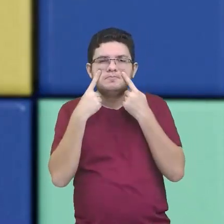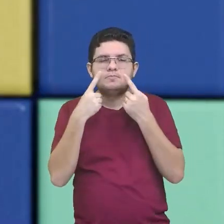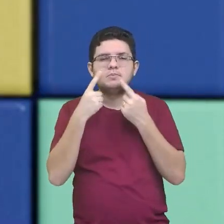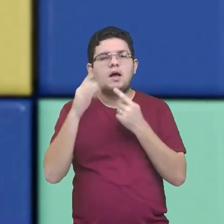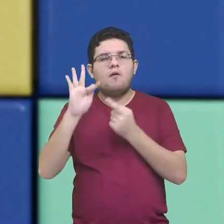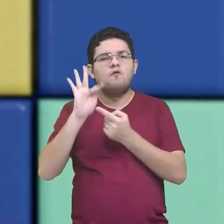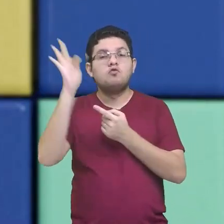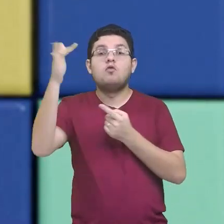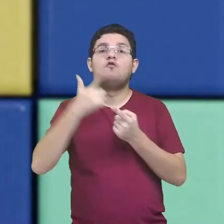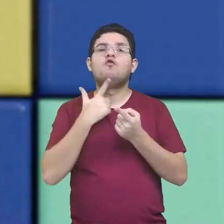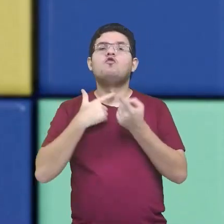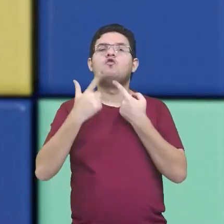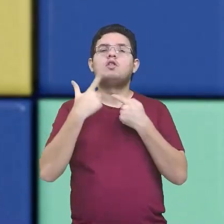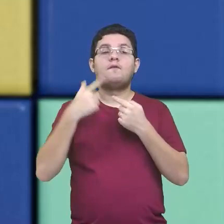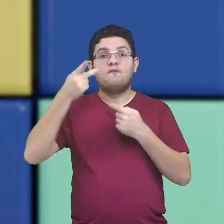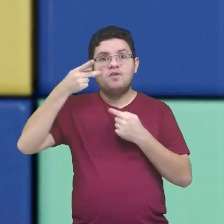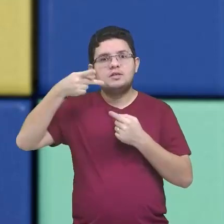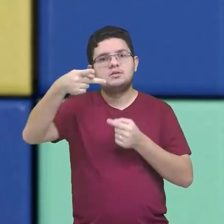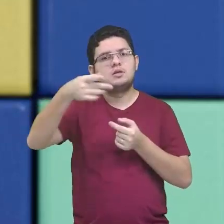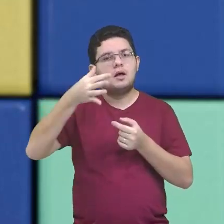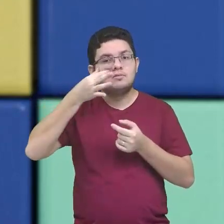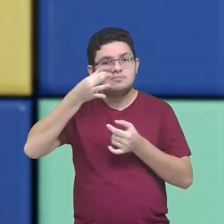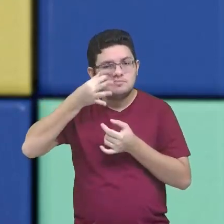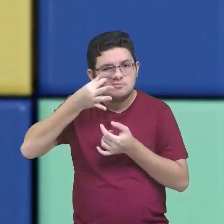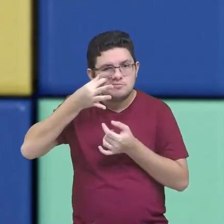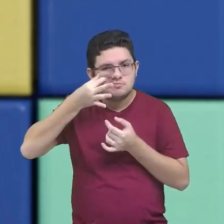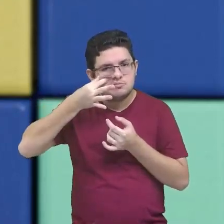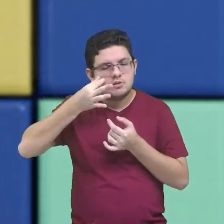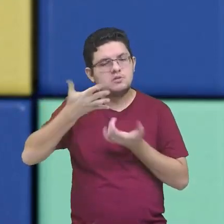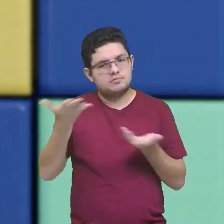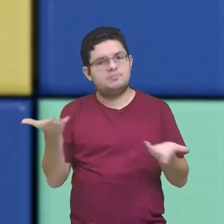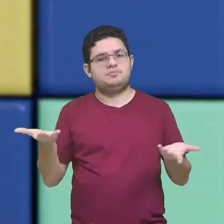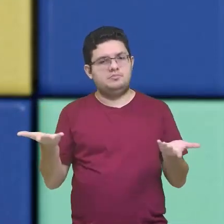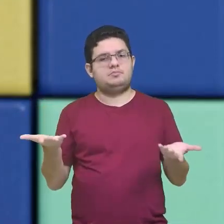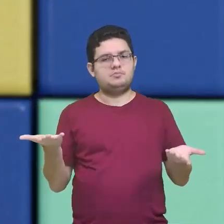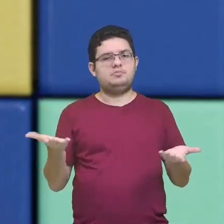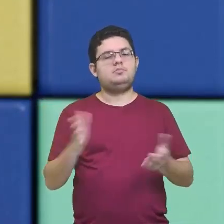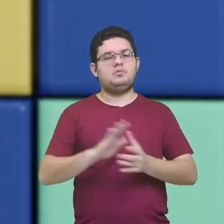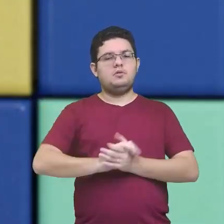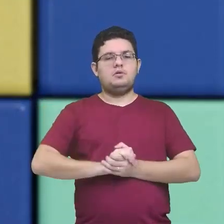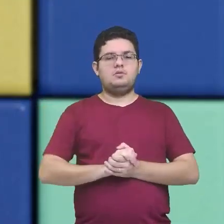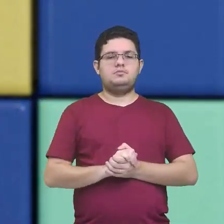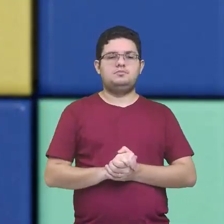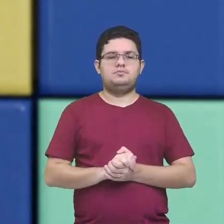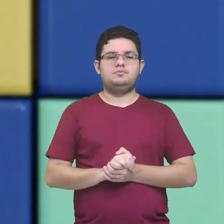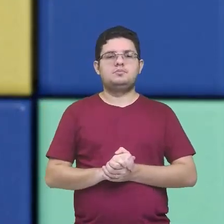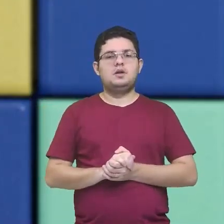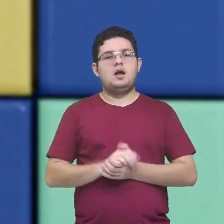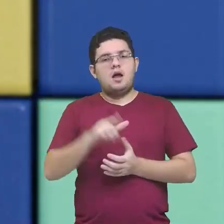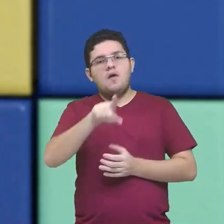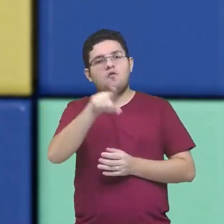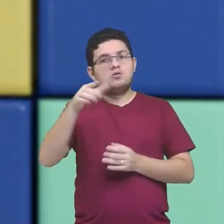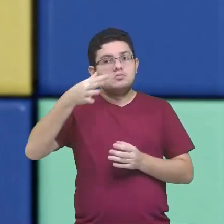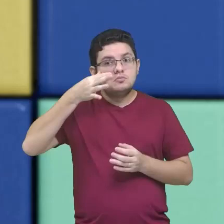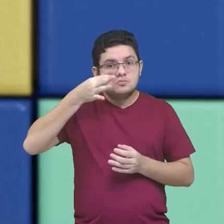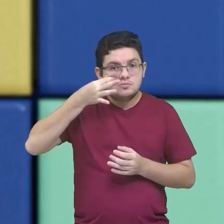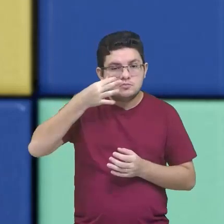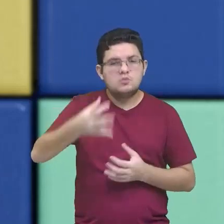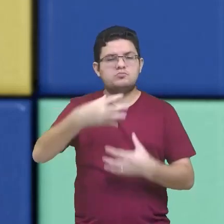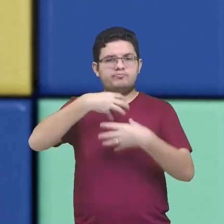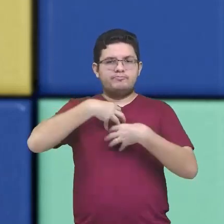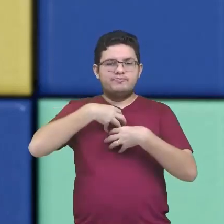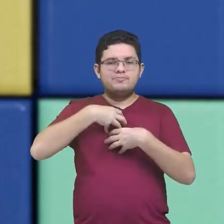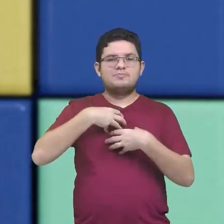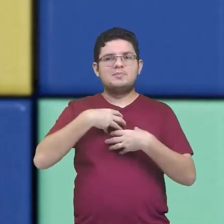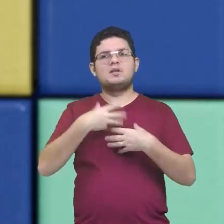ali, não é, a possibilidade de ver o restante e se apropriar, se encantar cada vez mais, como disse a Beatriz,